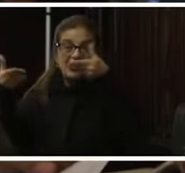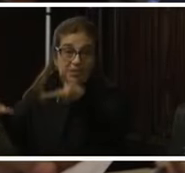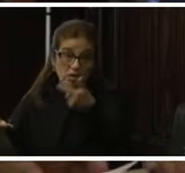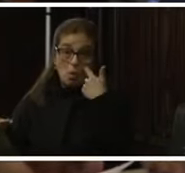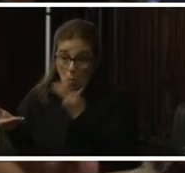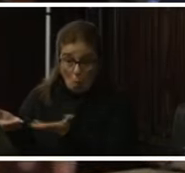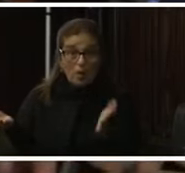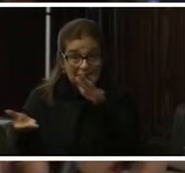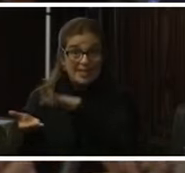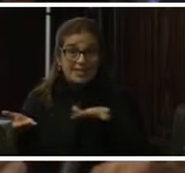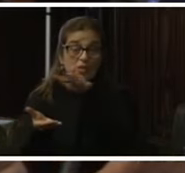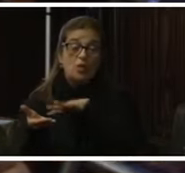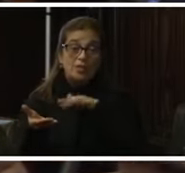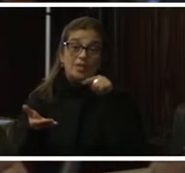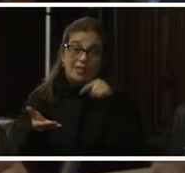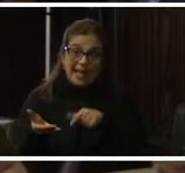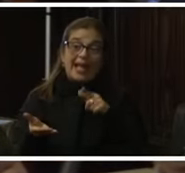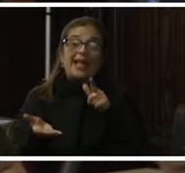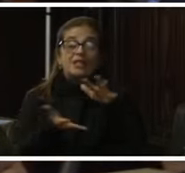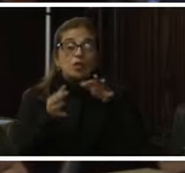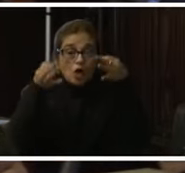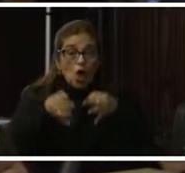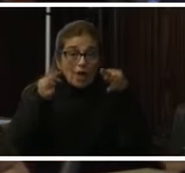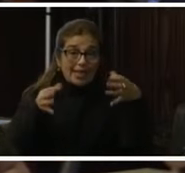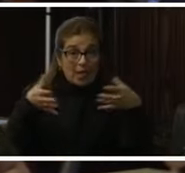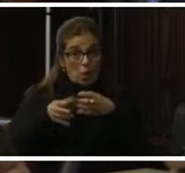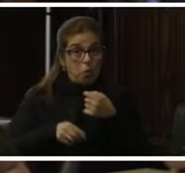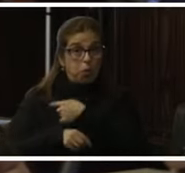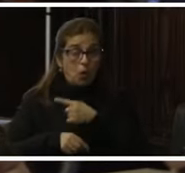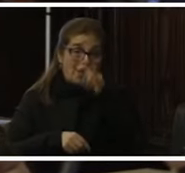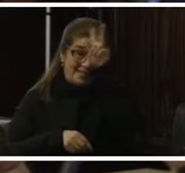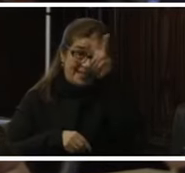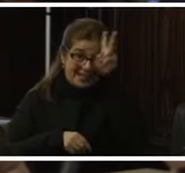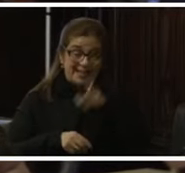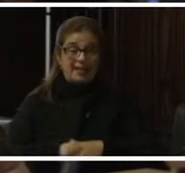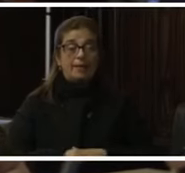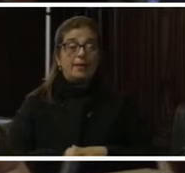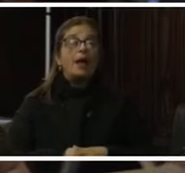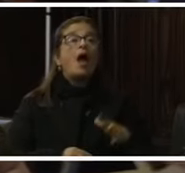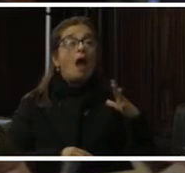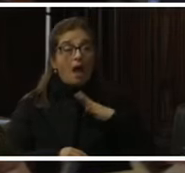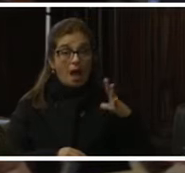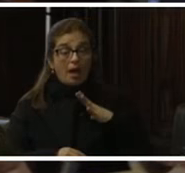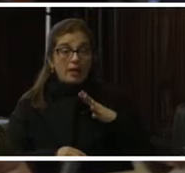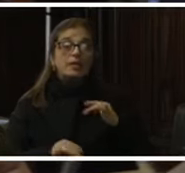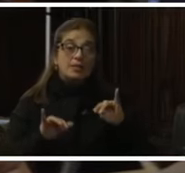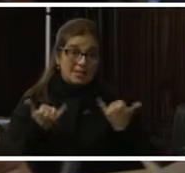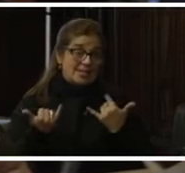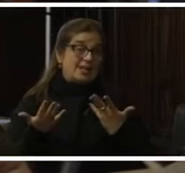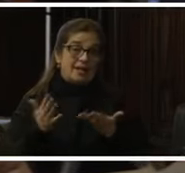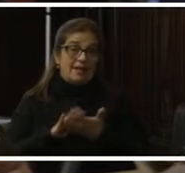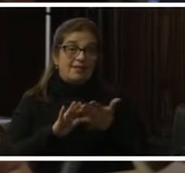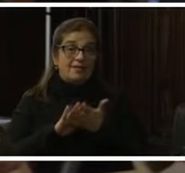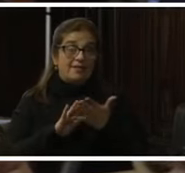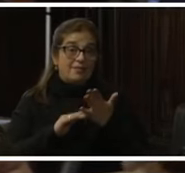que enquadra o caso o guarani kaiowá como crime de atrocidade temos porque a qualquer momento novos ataques poderão